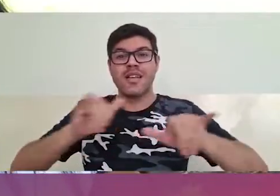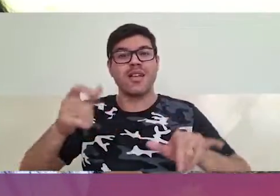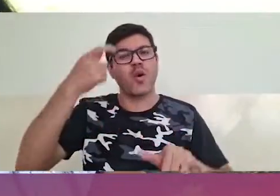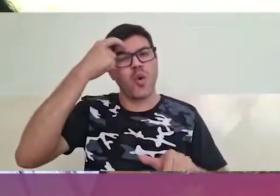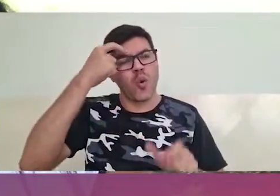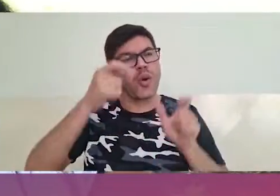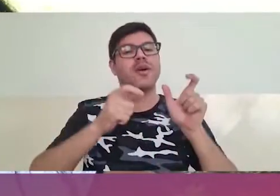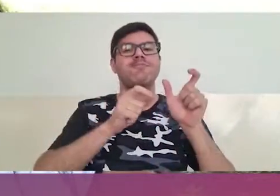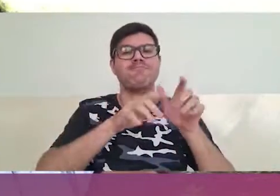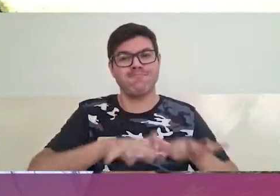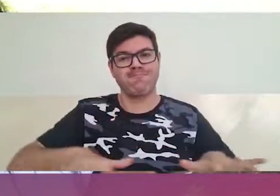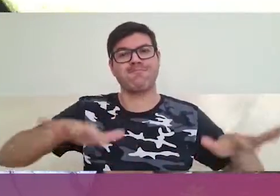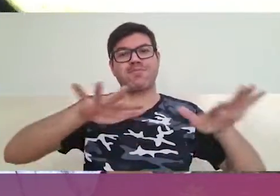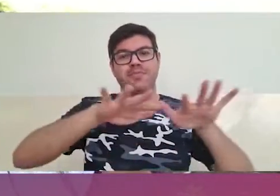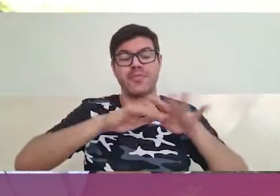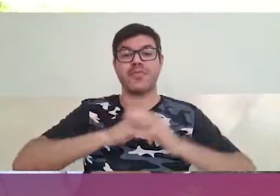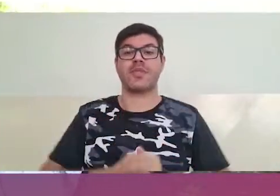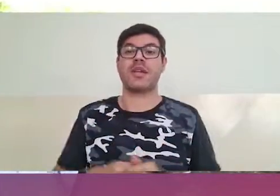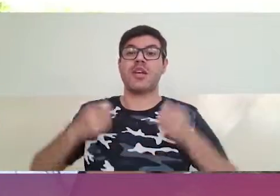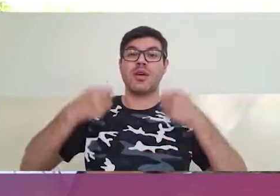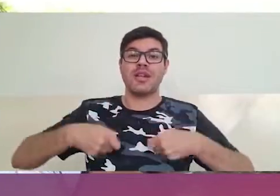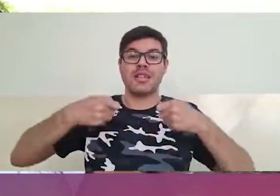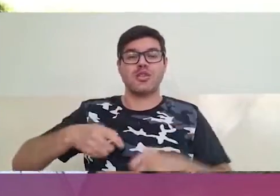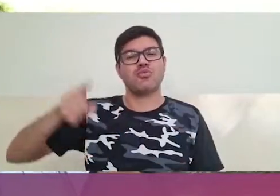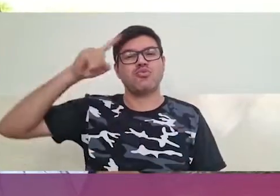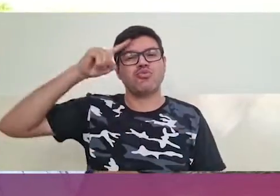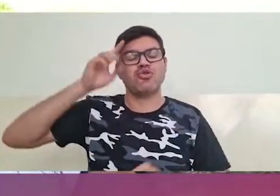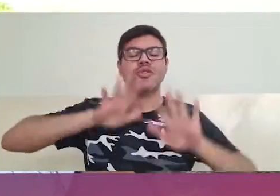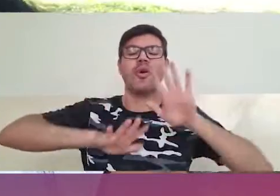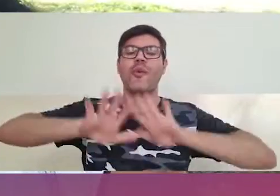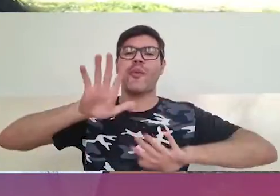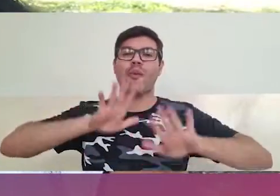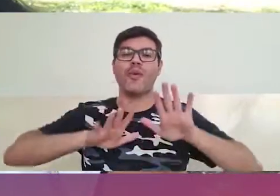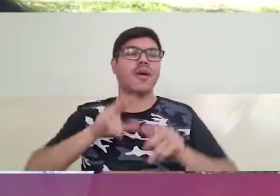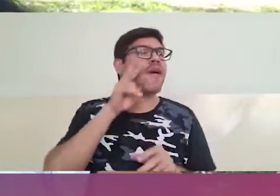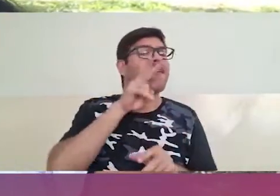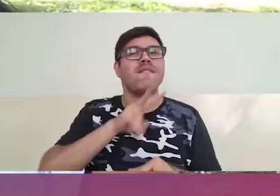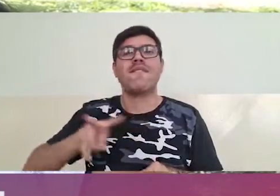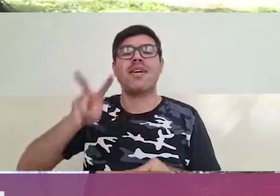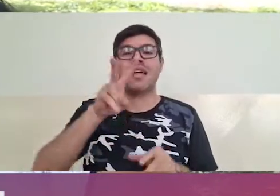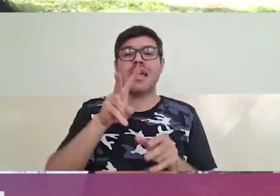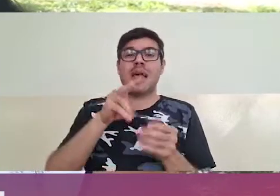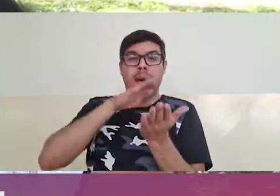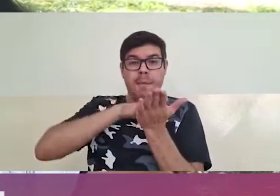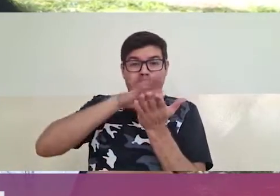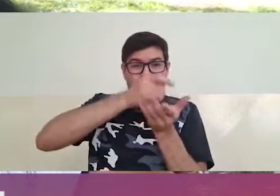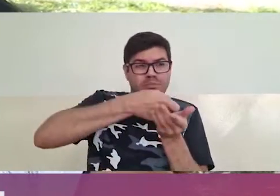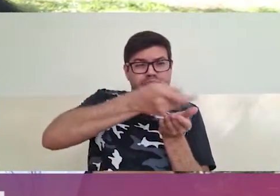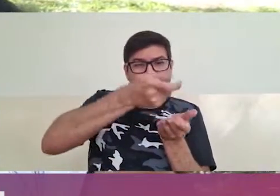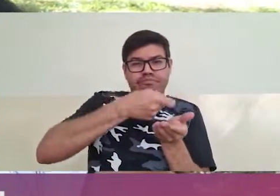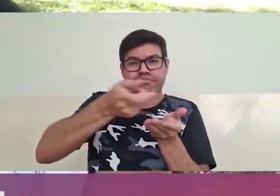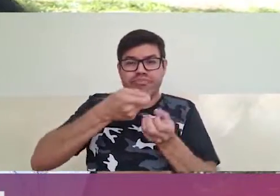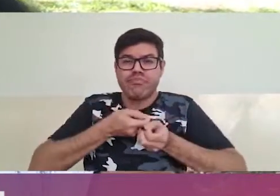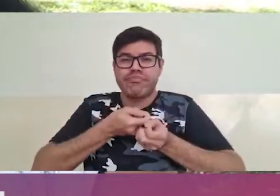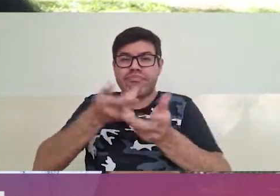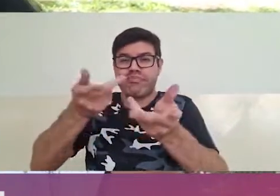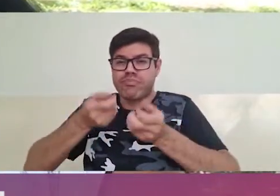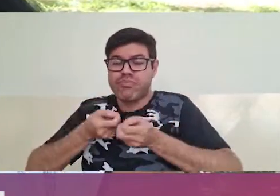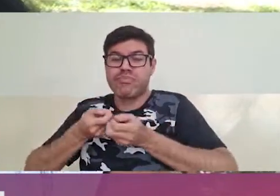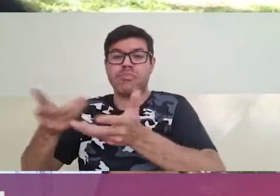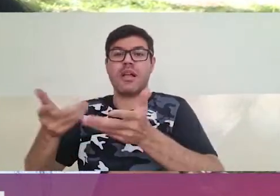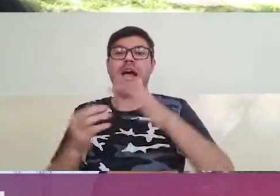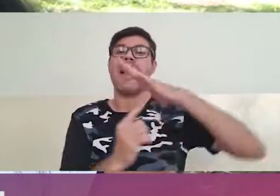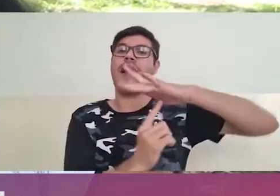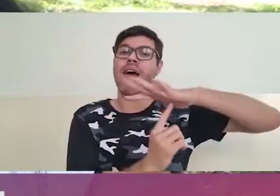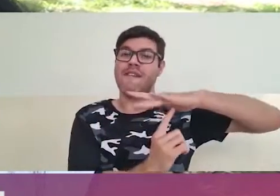Mas o trabalho deve ser feito e intensificado todos os dias, né? Então nós estamos panfletando aqui a praça, tem